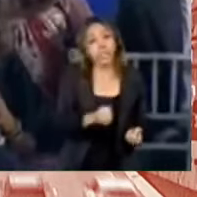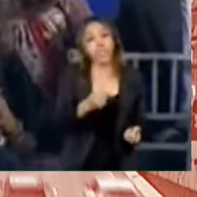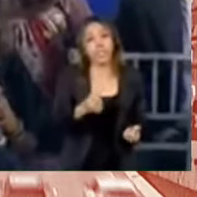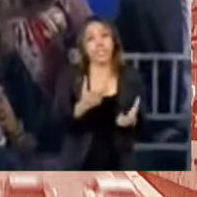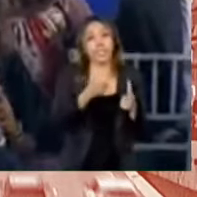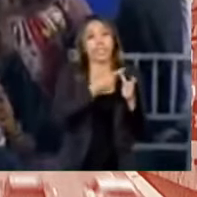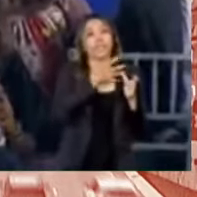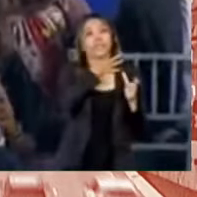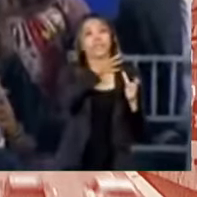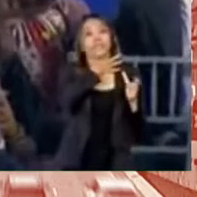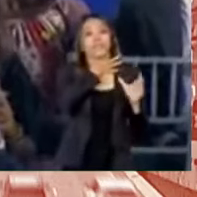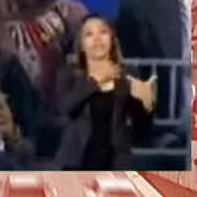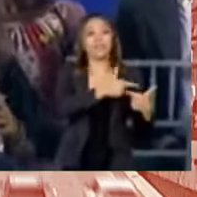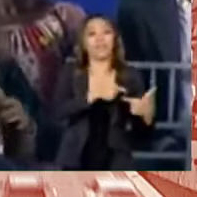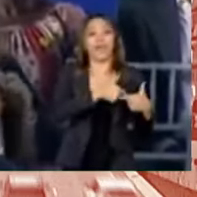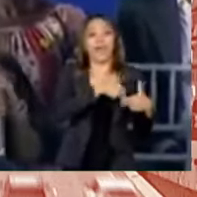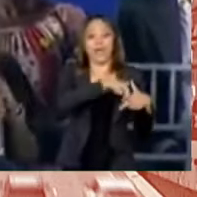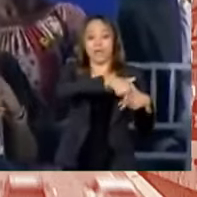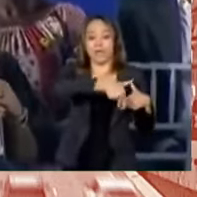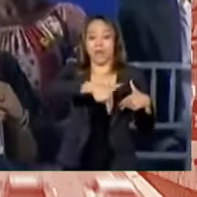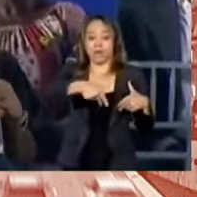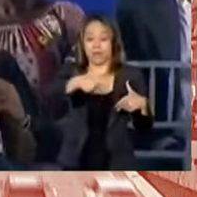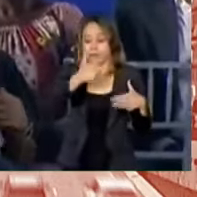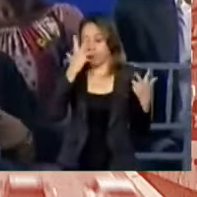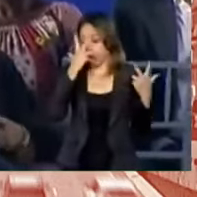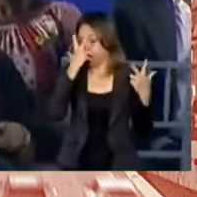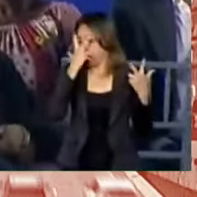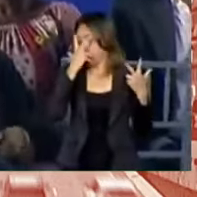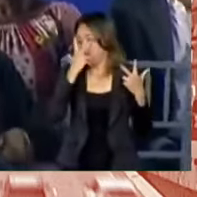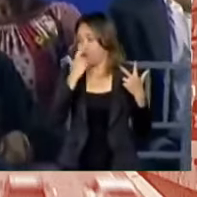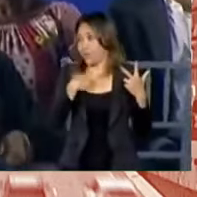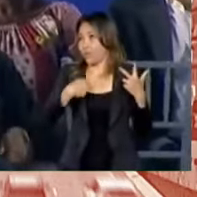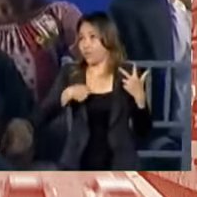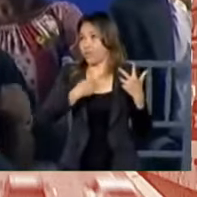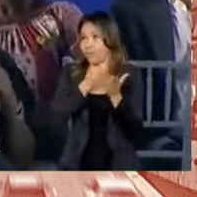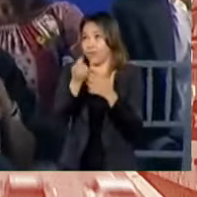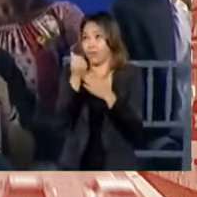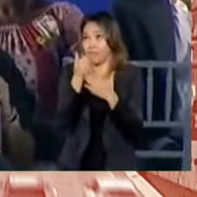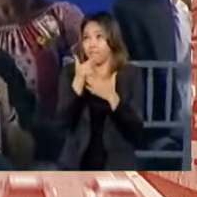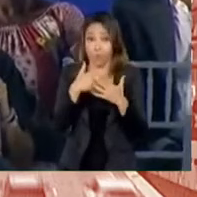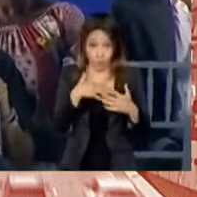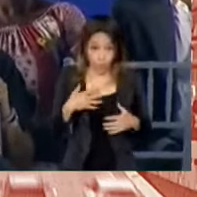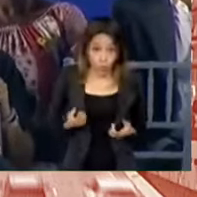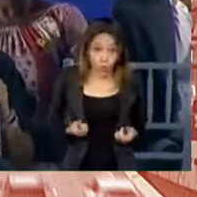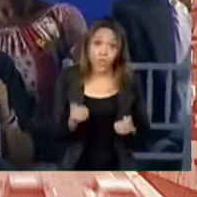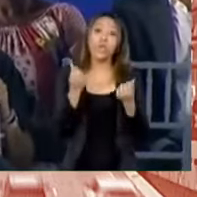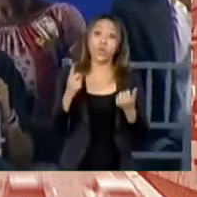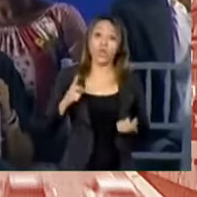Bolsonaro xingando o governador, Bolsonaro tá agredindo o governador. São coisas distintas. Um era um sujeito